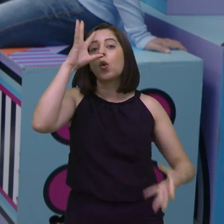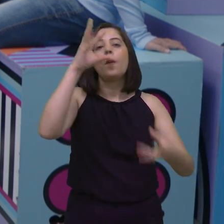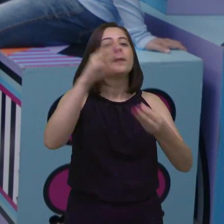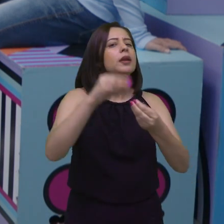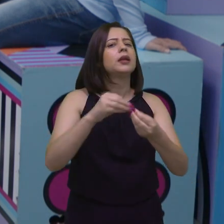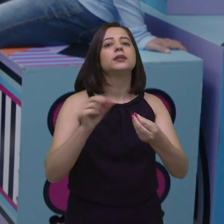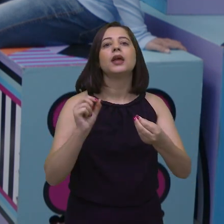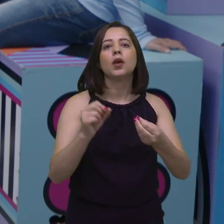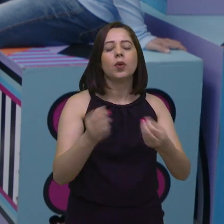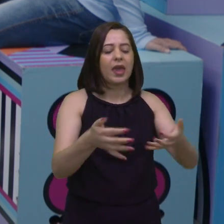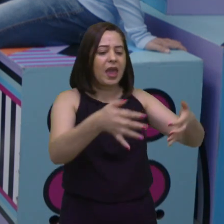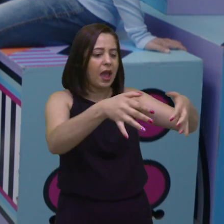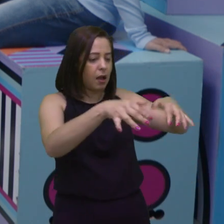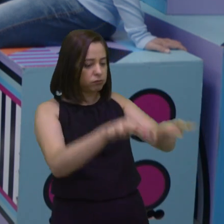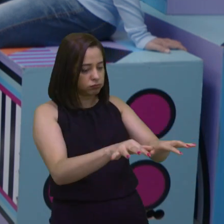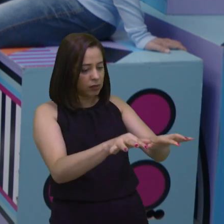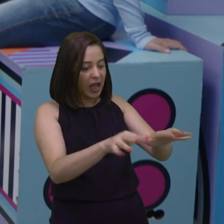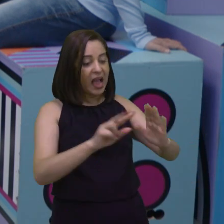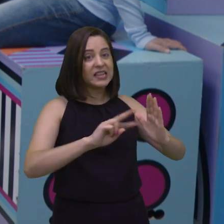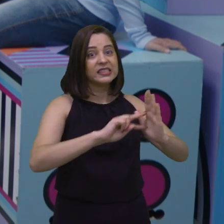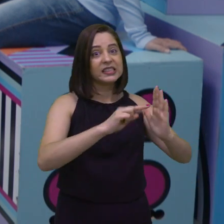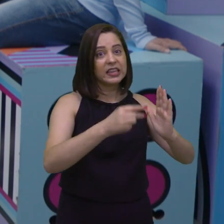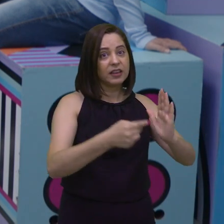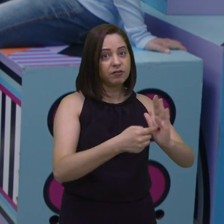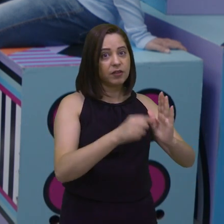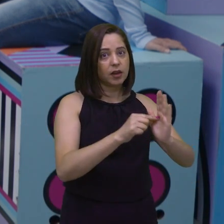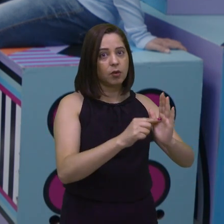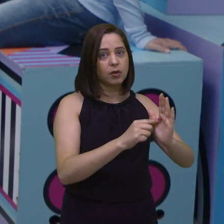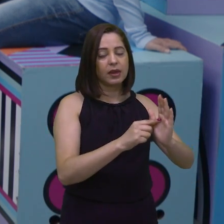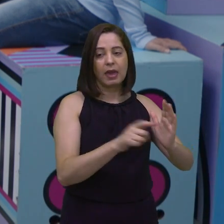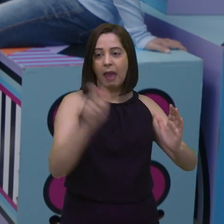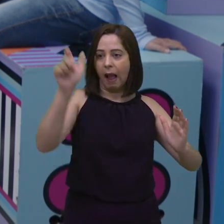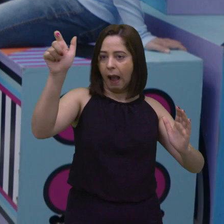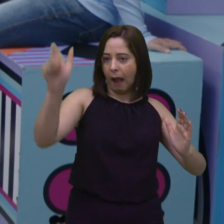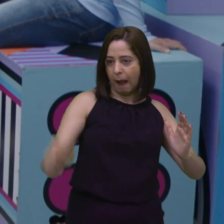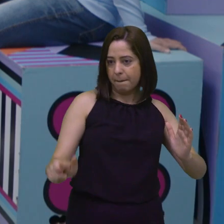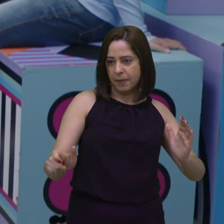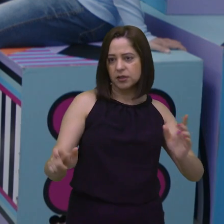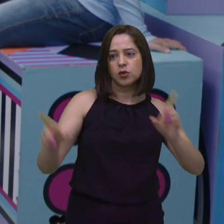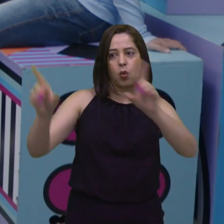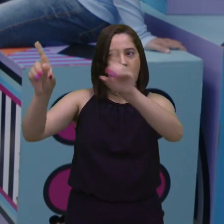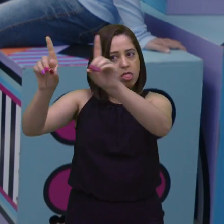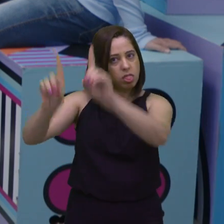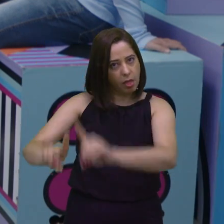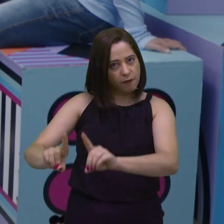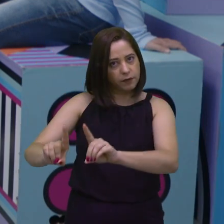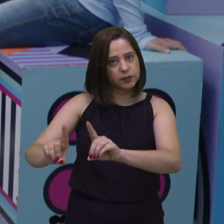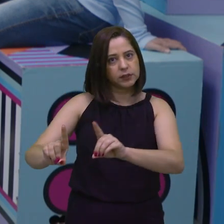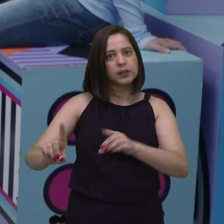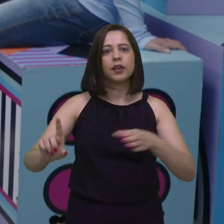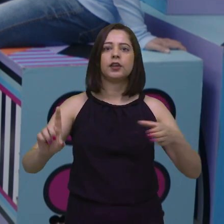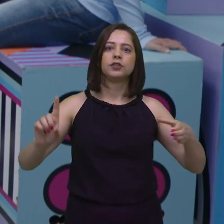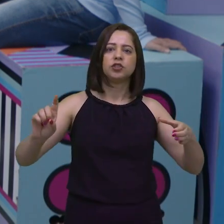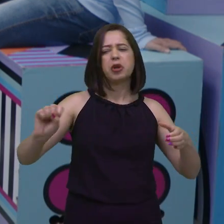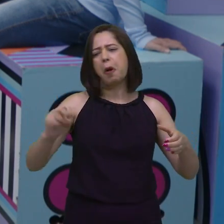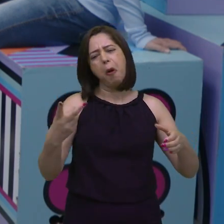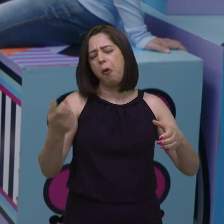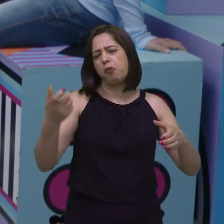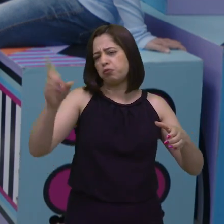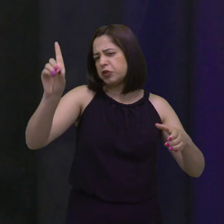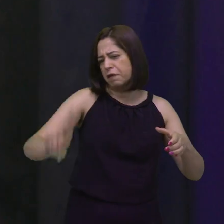entender que incluir alguém, seja esta pessoa com deficiência ou não,